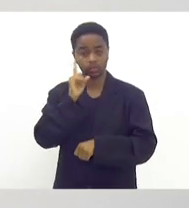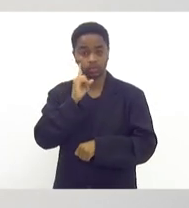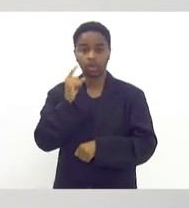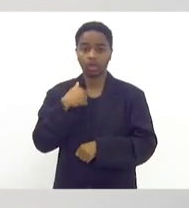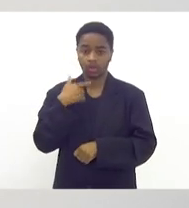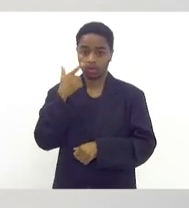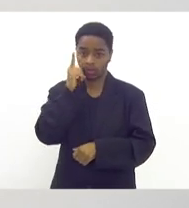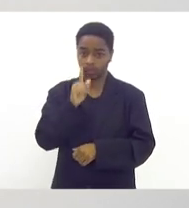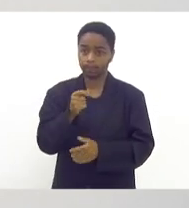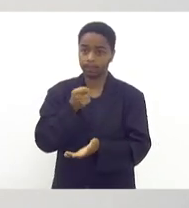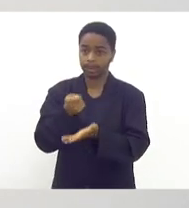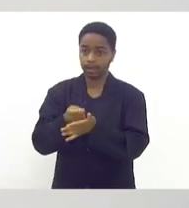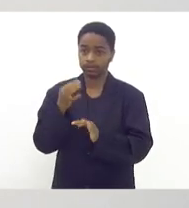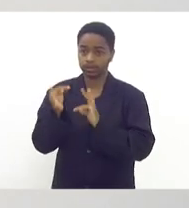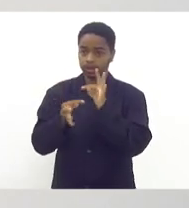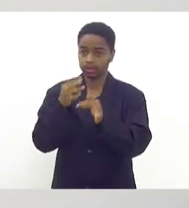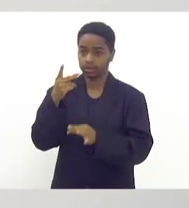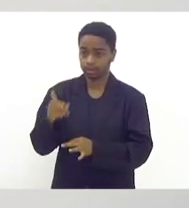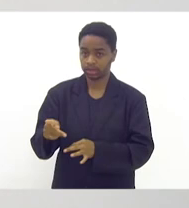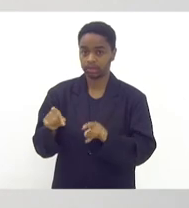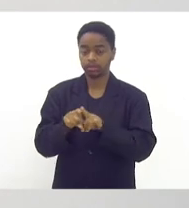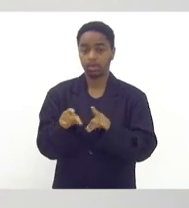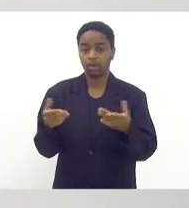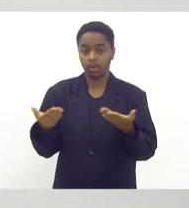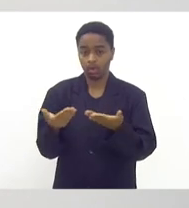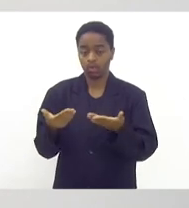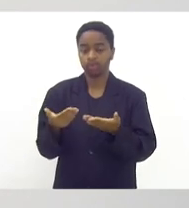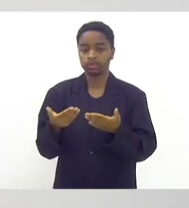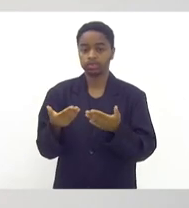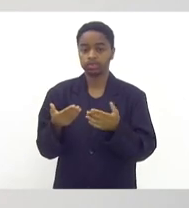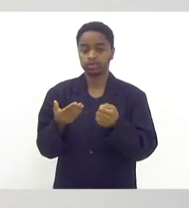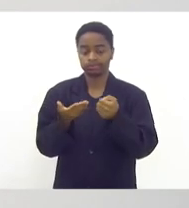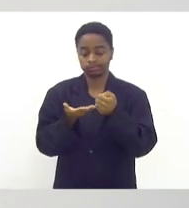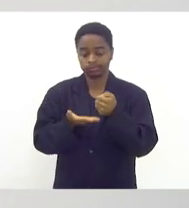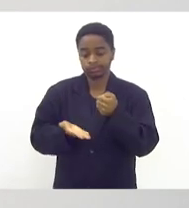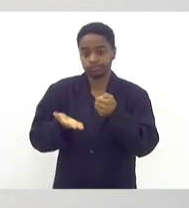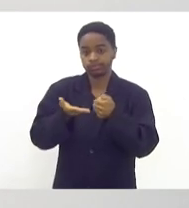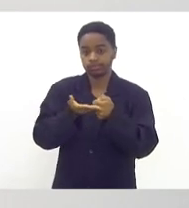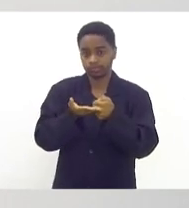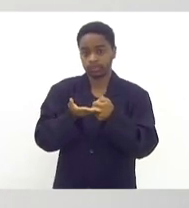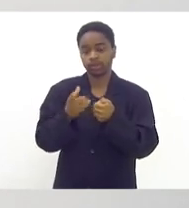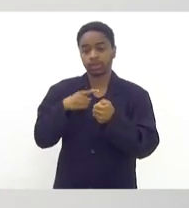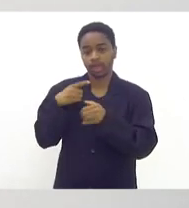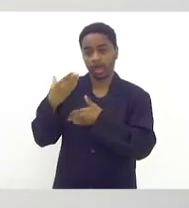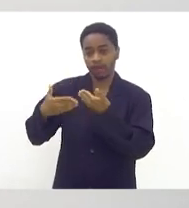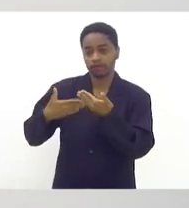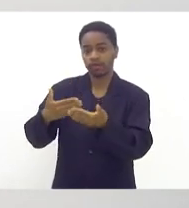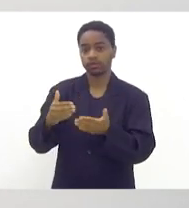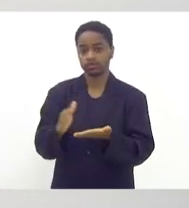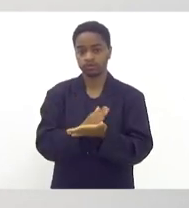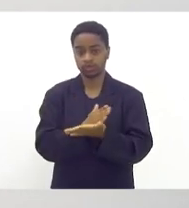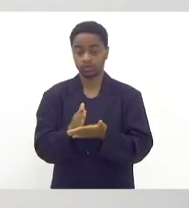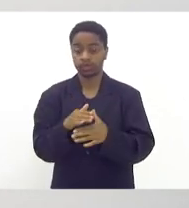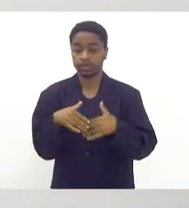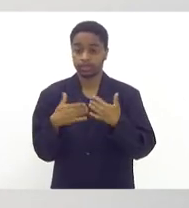o do meu filho e hoje ele tá autista moderado com alguns avanços então Ten o lugar de